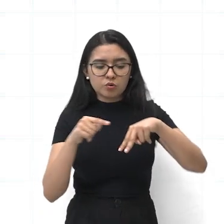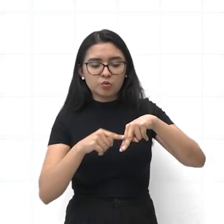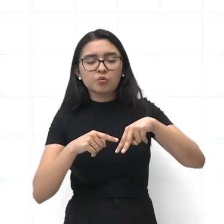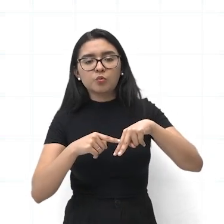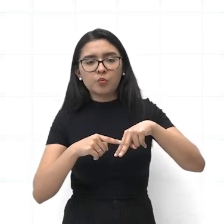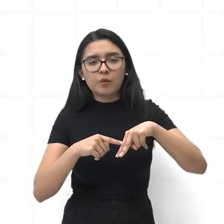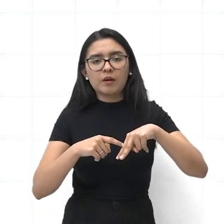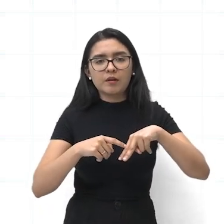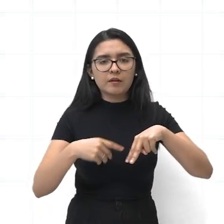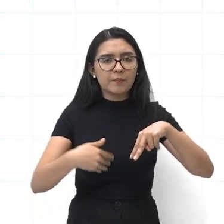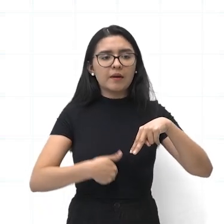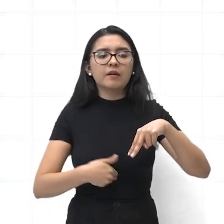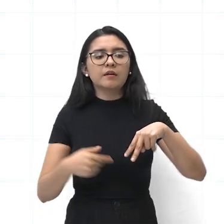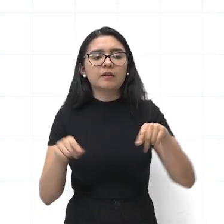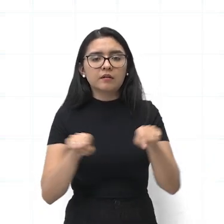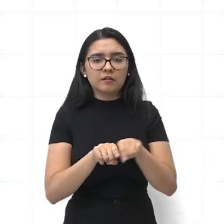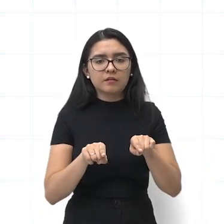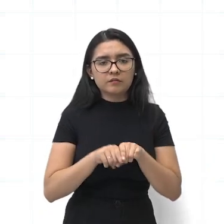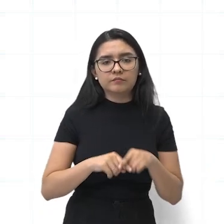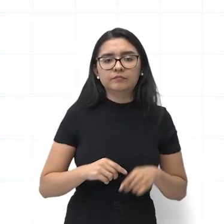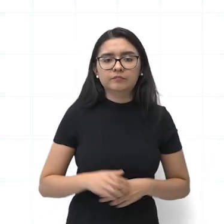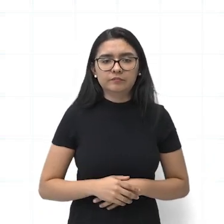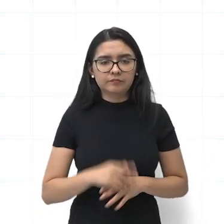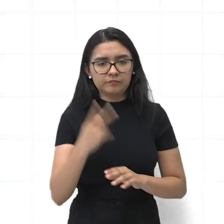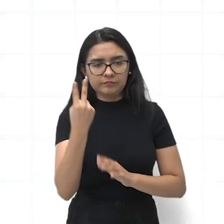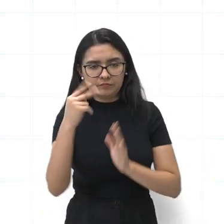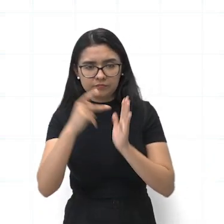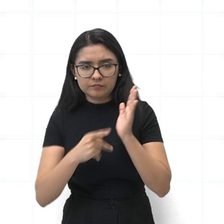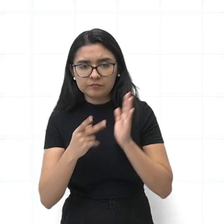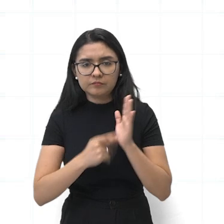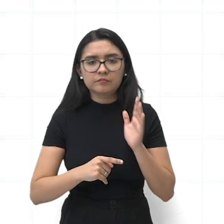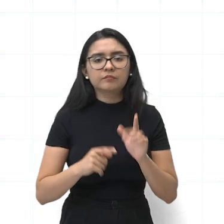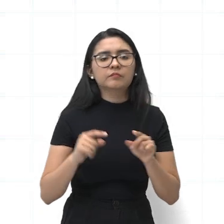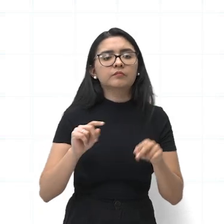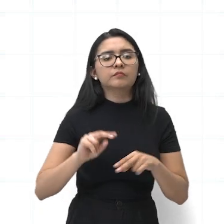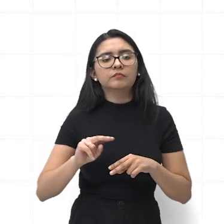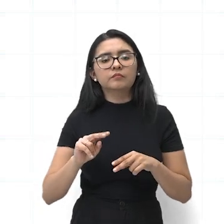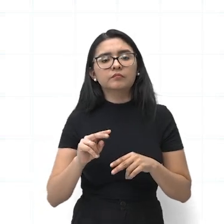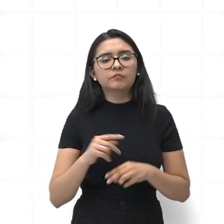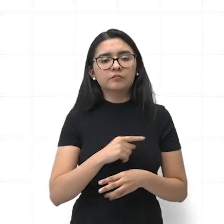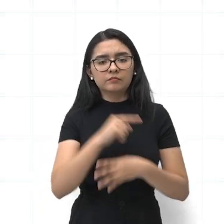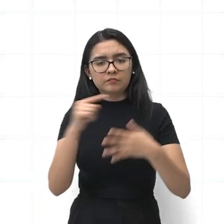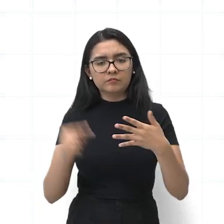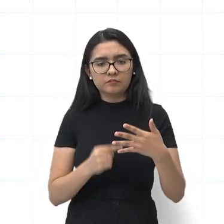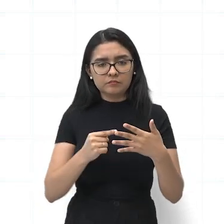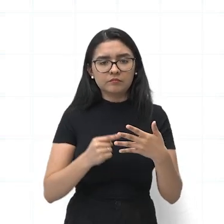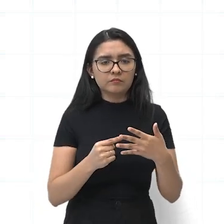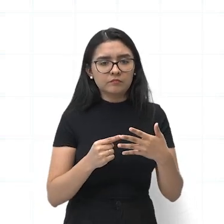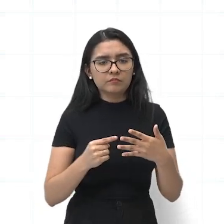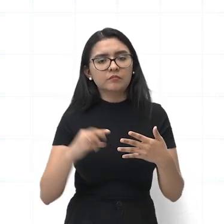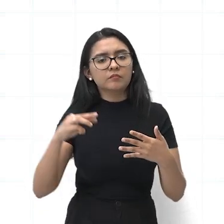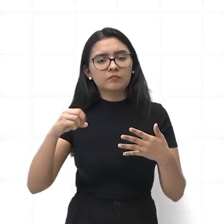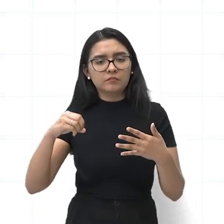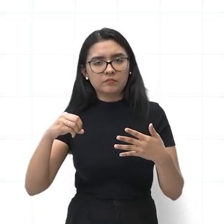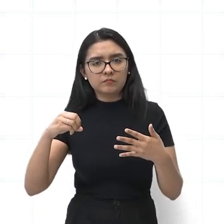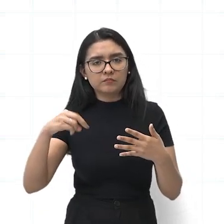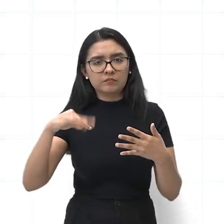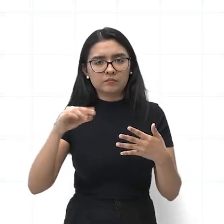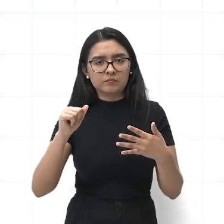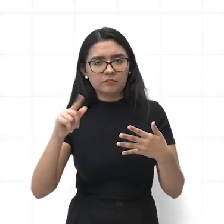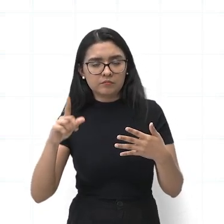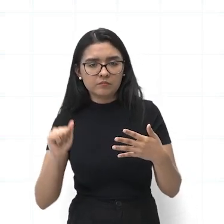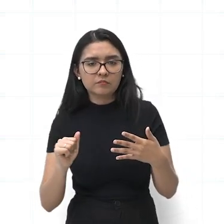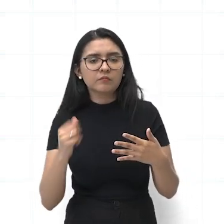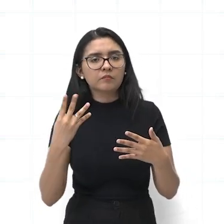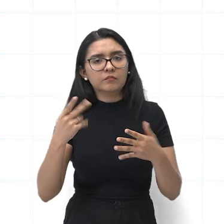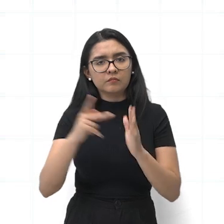barriga, 2 pontos, a raspagem, 2 pontos, passagem de guarda, 3 pontos, montada e montada pelas